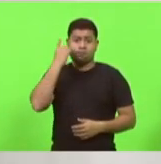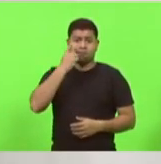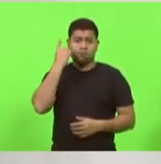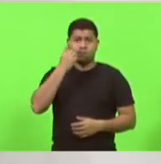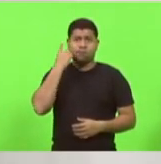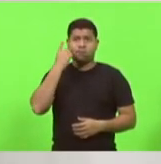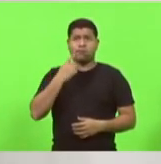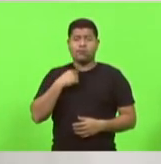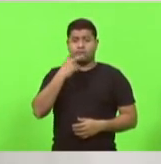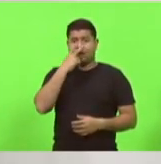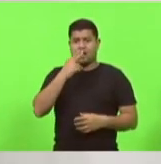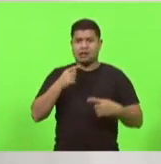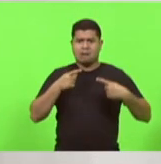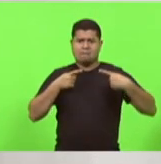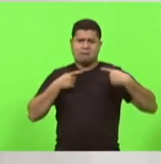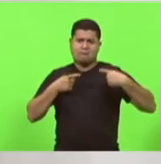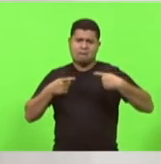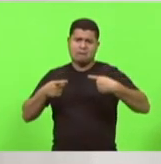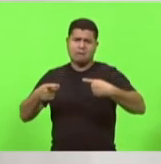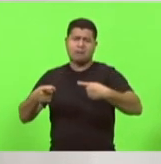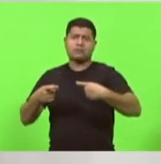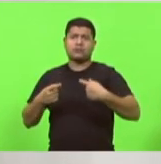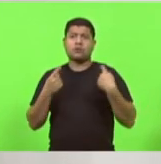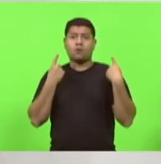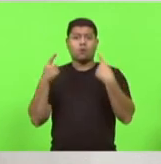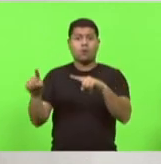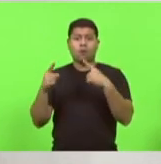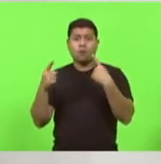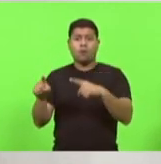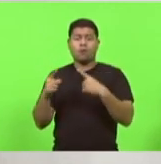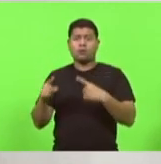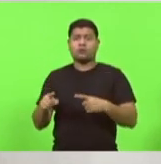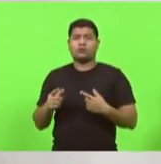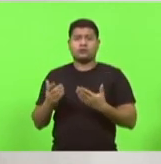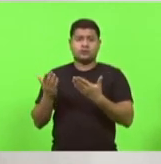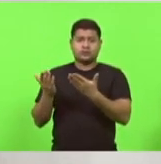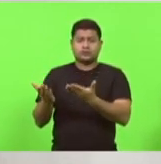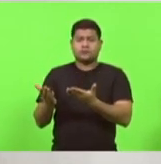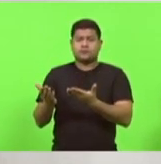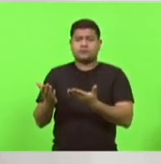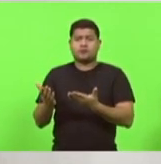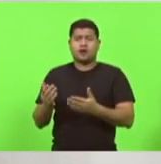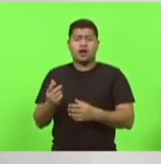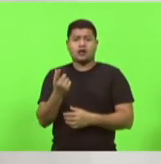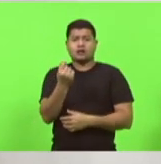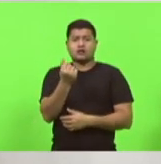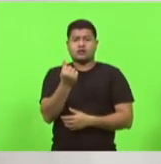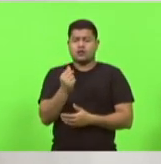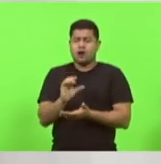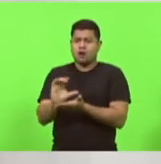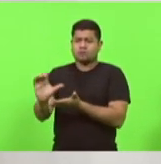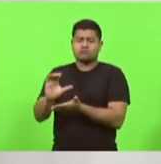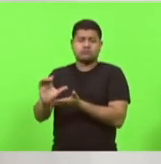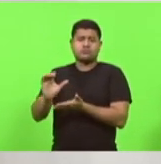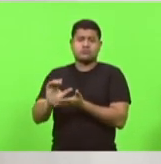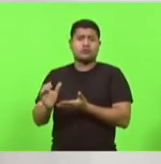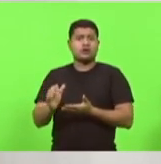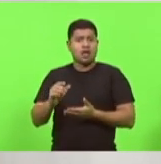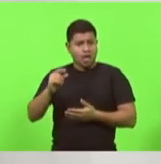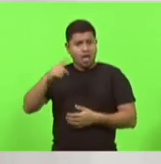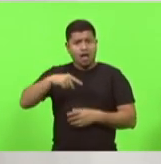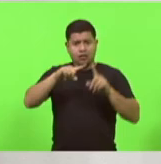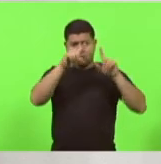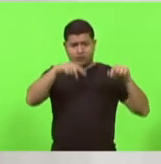que é uma guerra contra quem contribui. O servidor contribui, vem descontar na